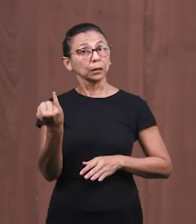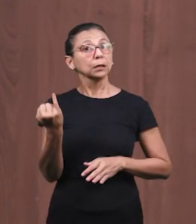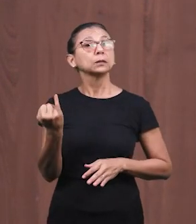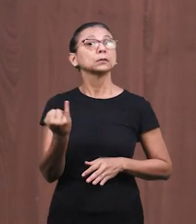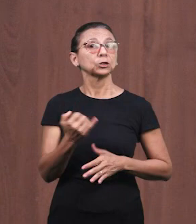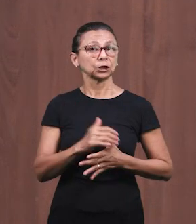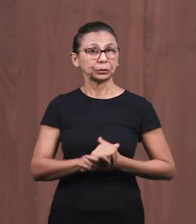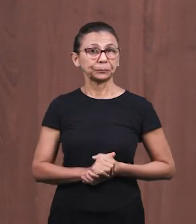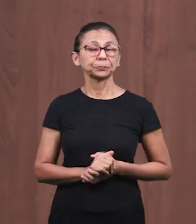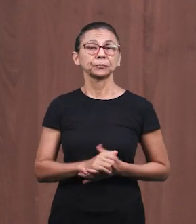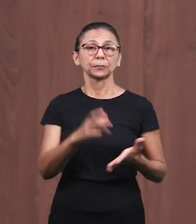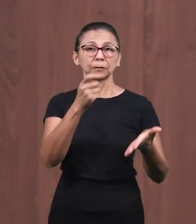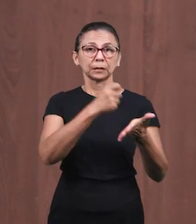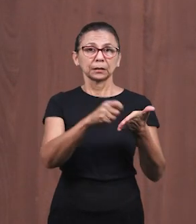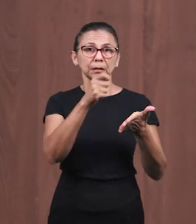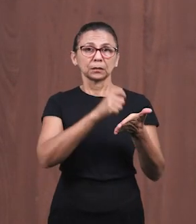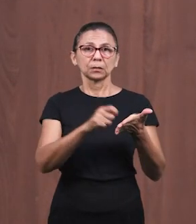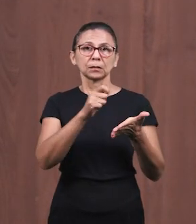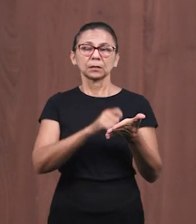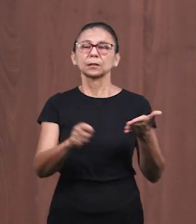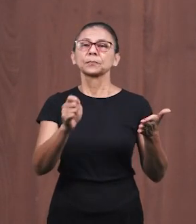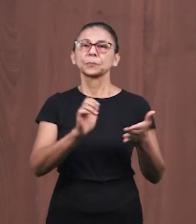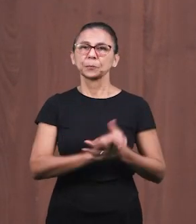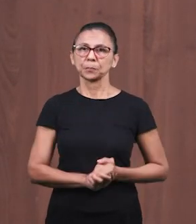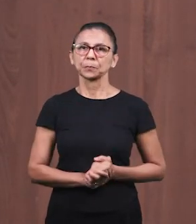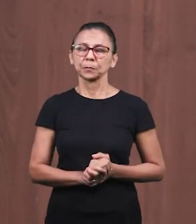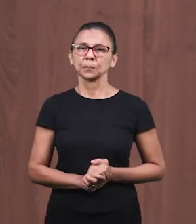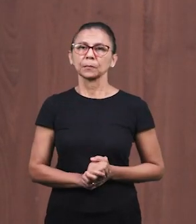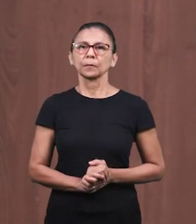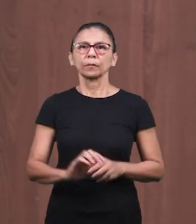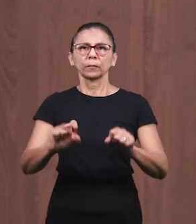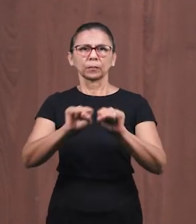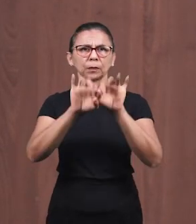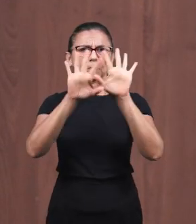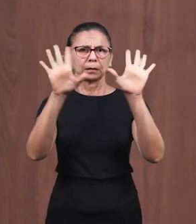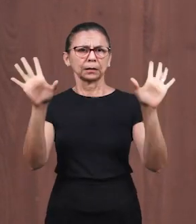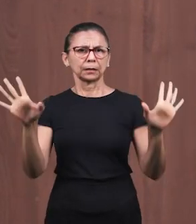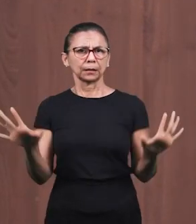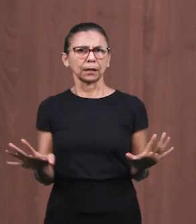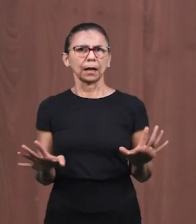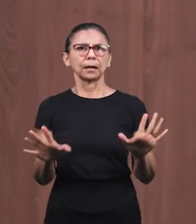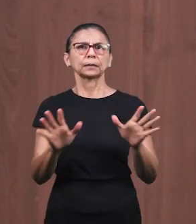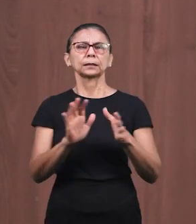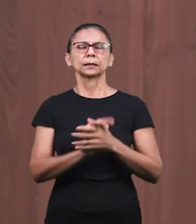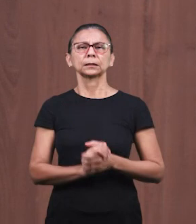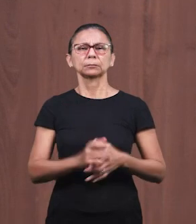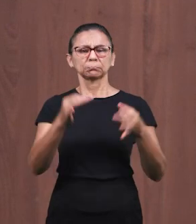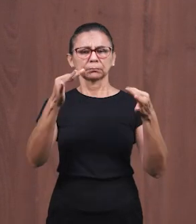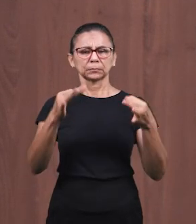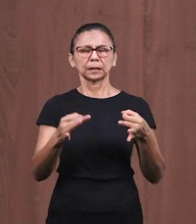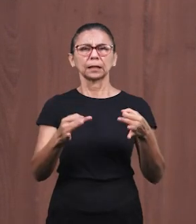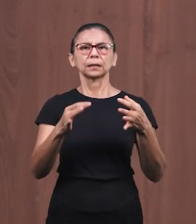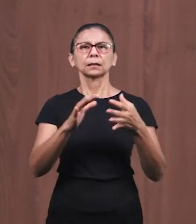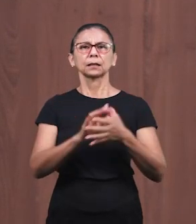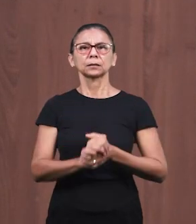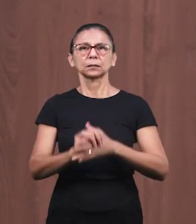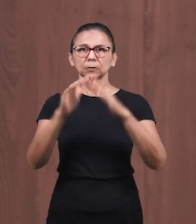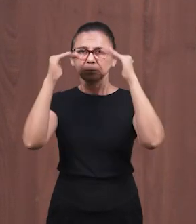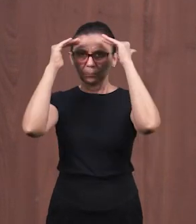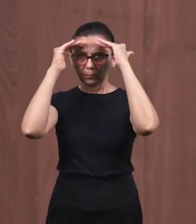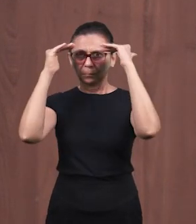exame, que precisa ser escrita com argumentos e posições claras, racionais e,